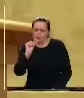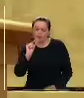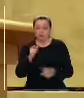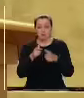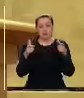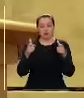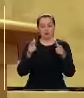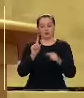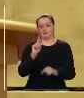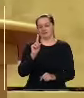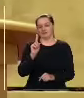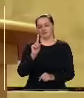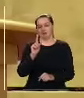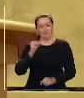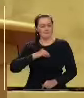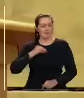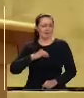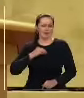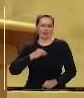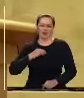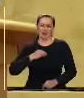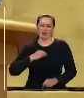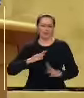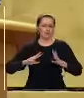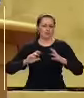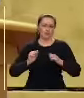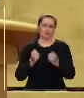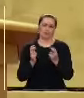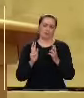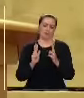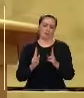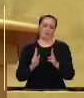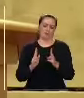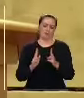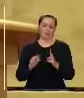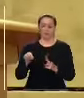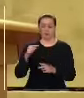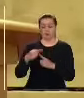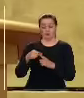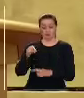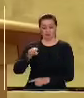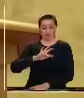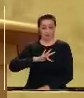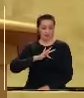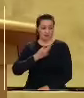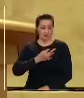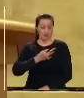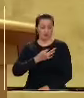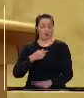eles eram hipócritas, porque eles se passavam por santidade.